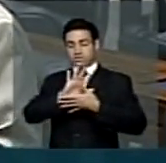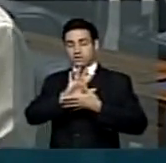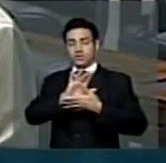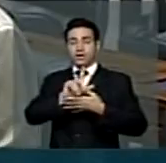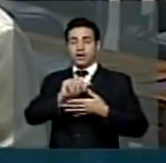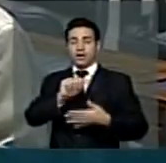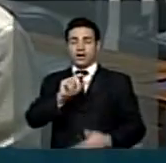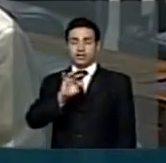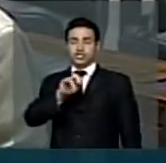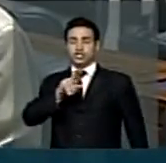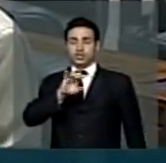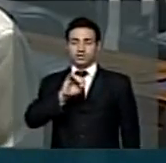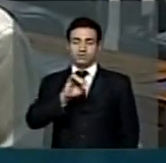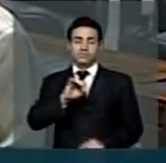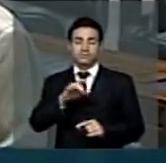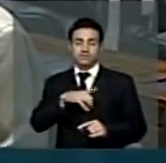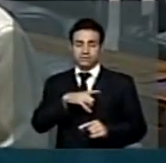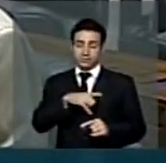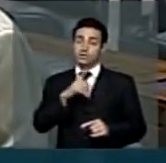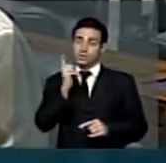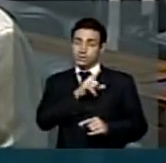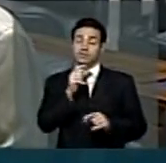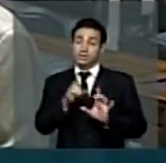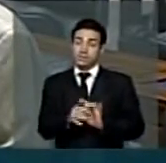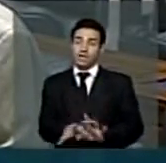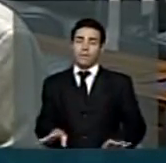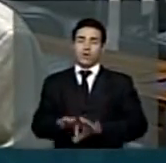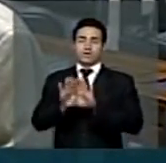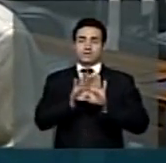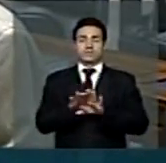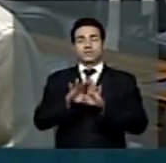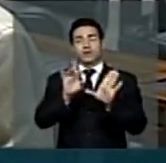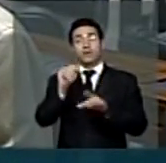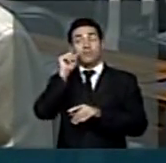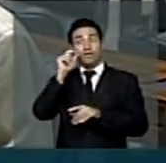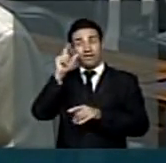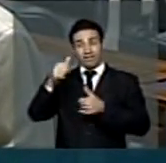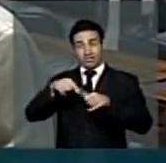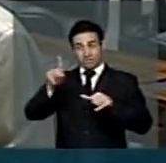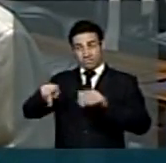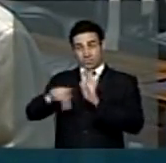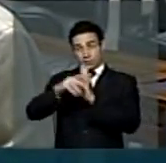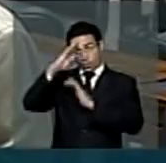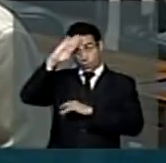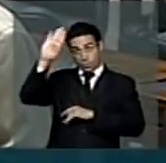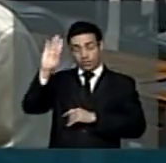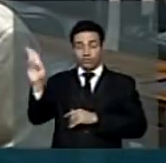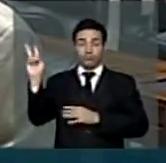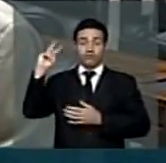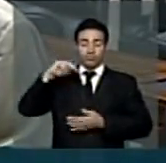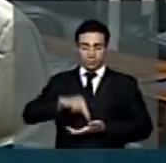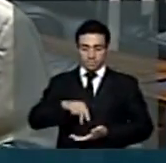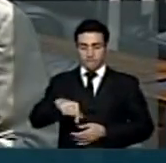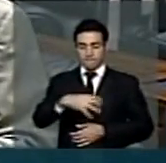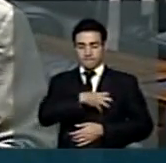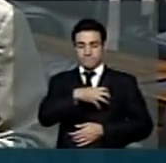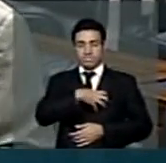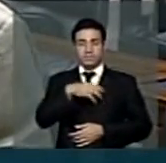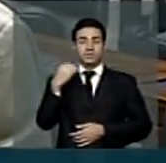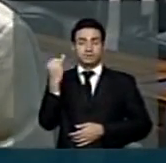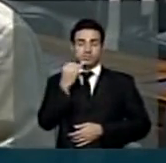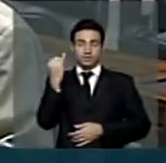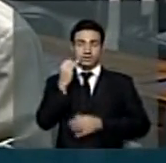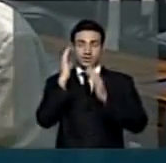um ambiente de democracia plena. A vinda dessa blogueira é algo extremamente importante, um